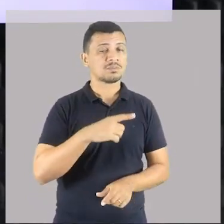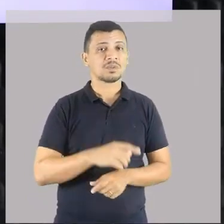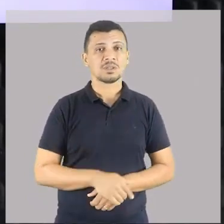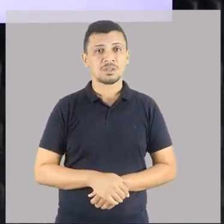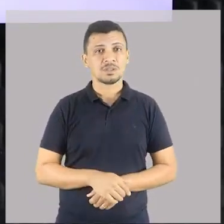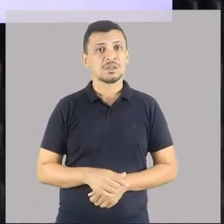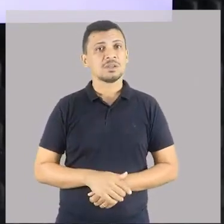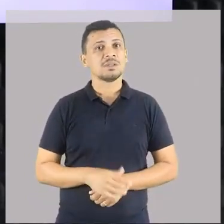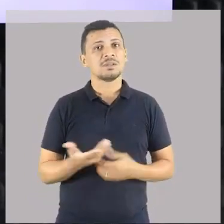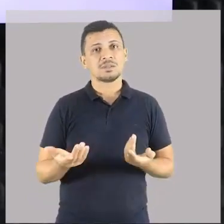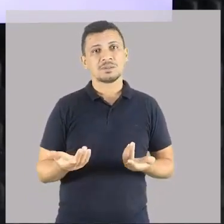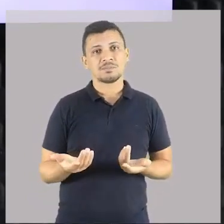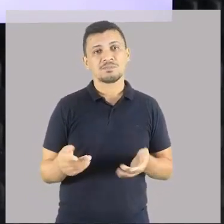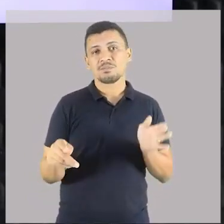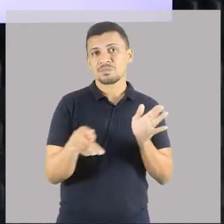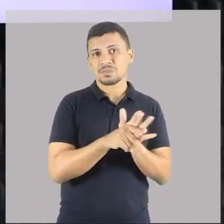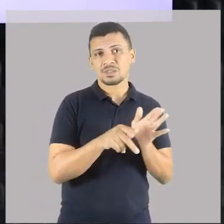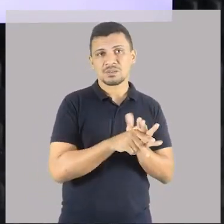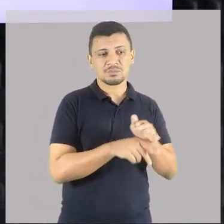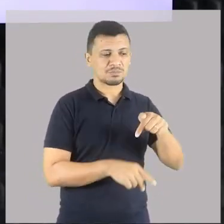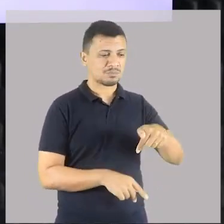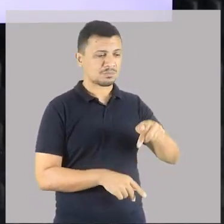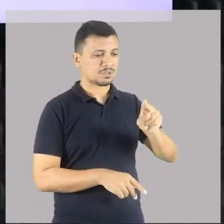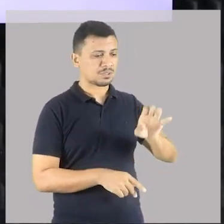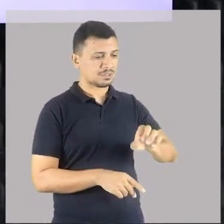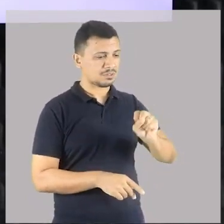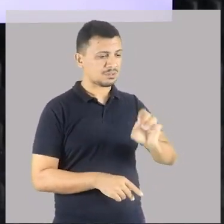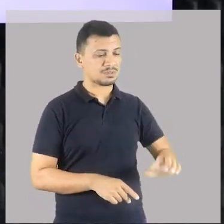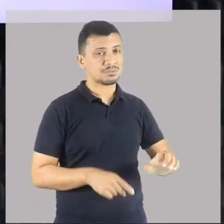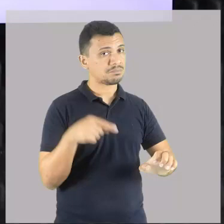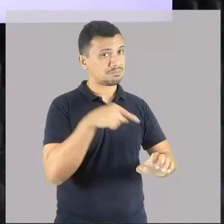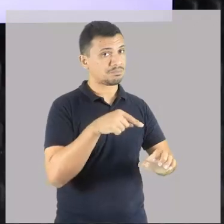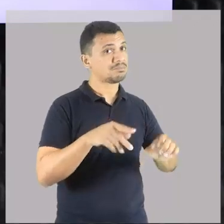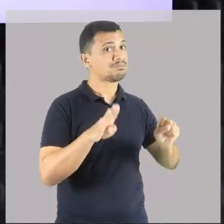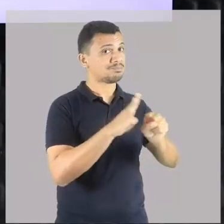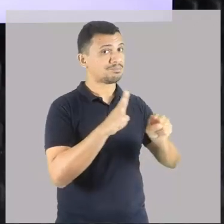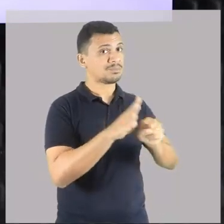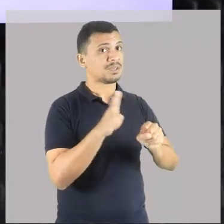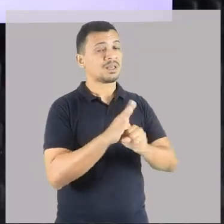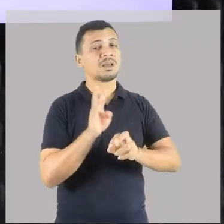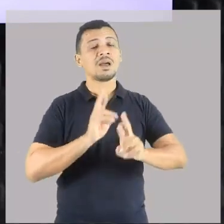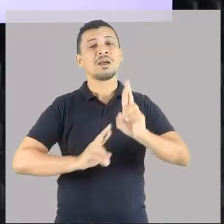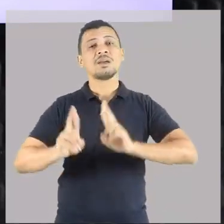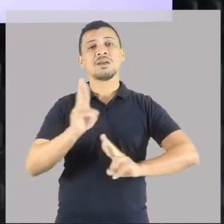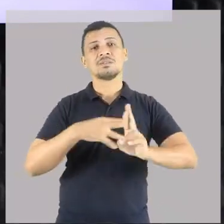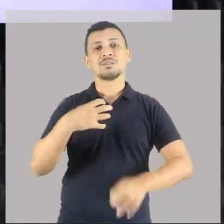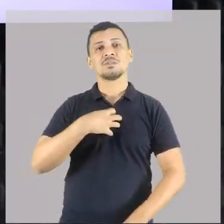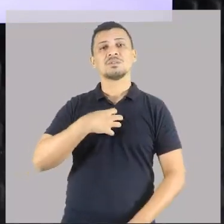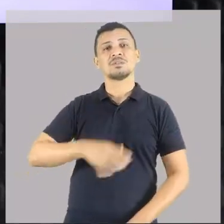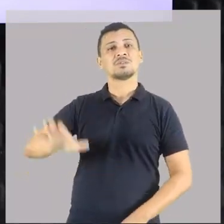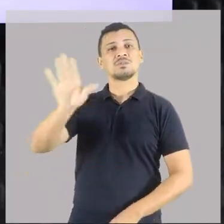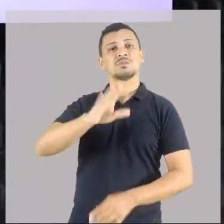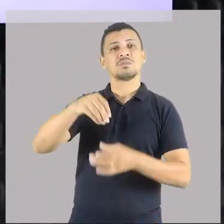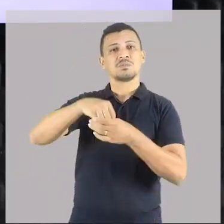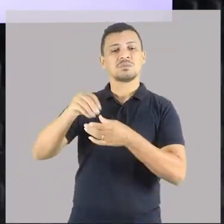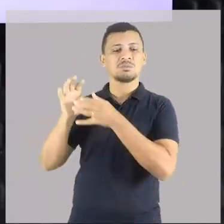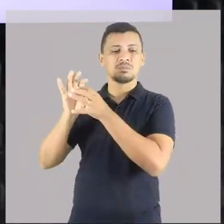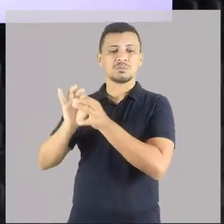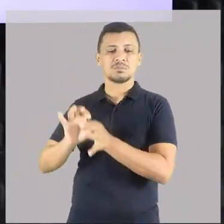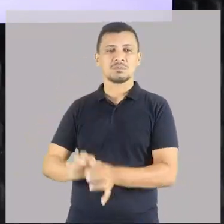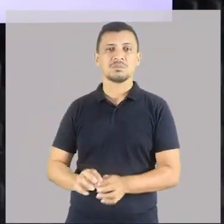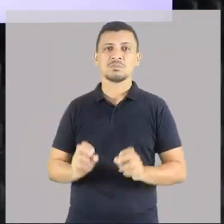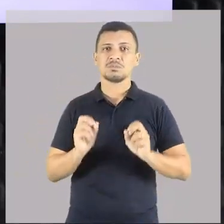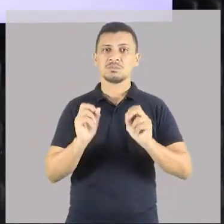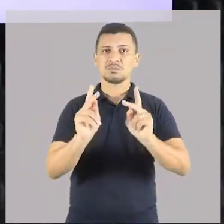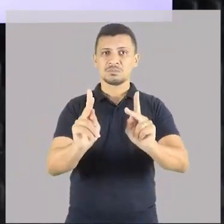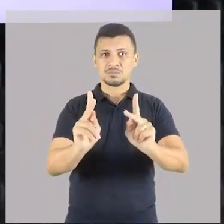exceto as integrantes, que são das substantivas, mas sempre estabelecendo relações semânticas dentro do contexto, tá? Então,